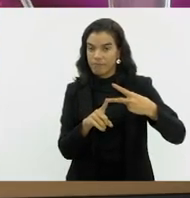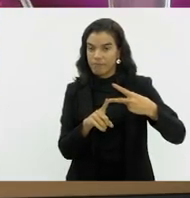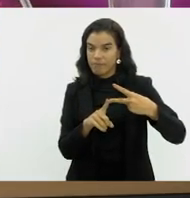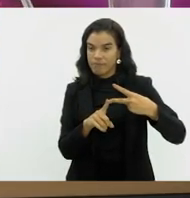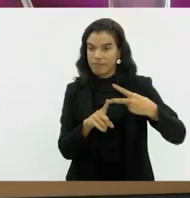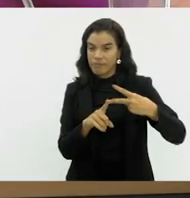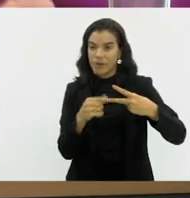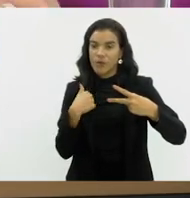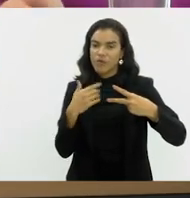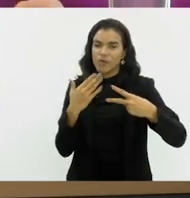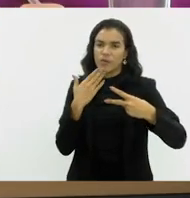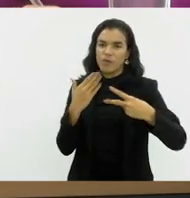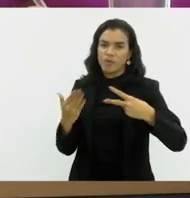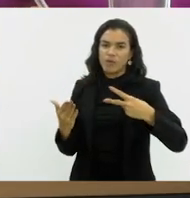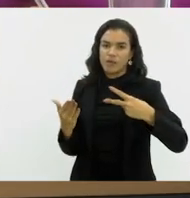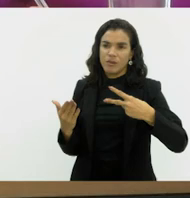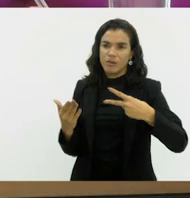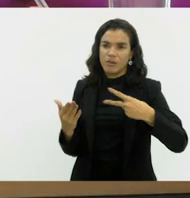vou até pedir